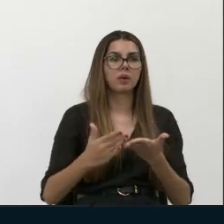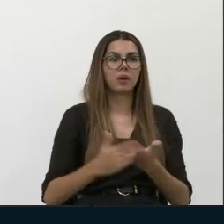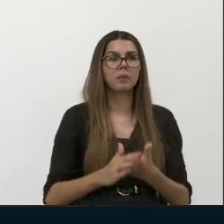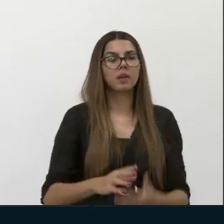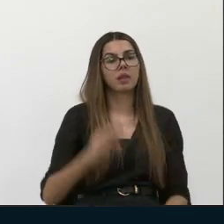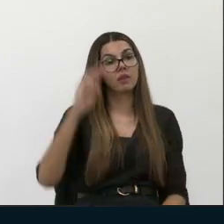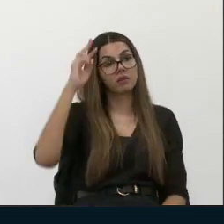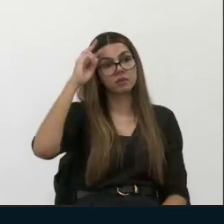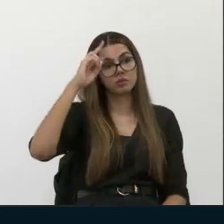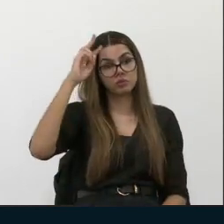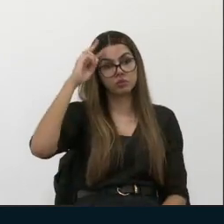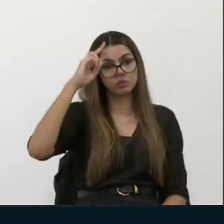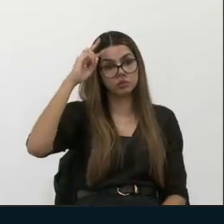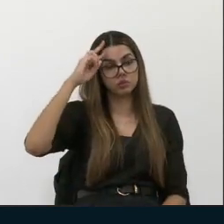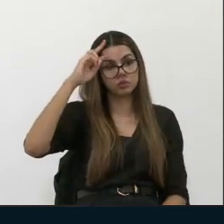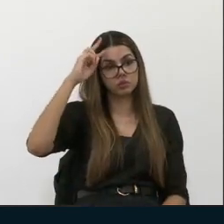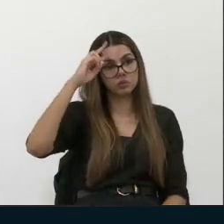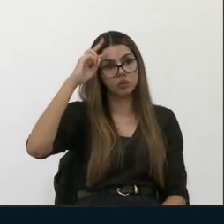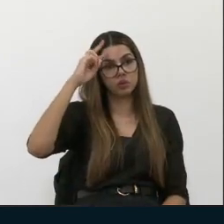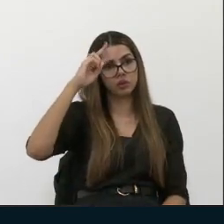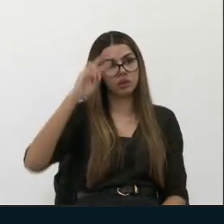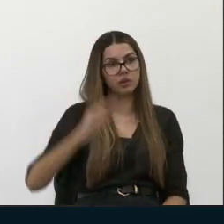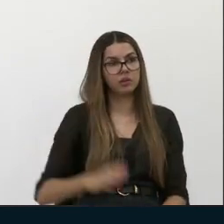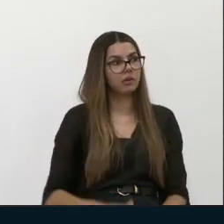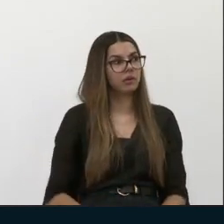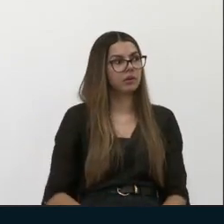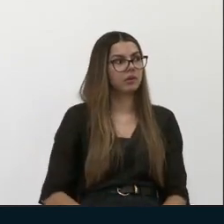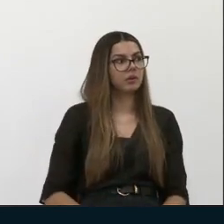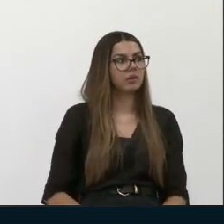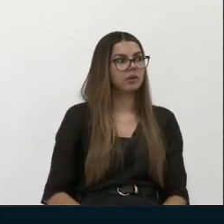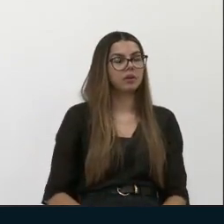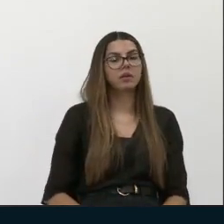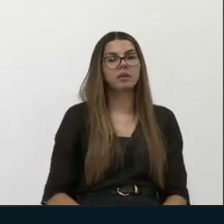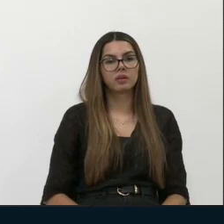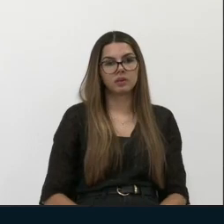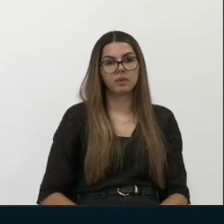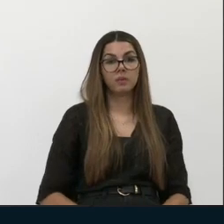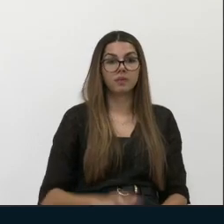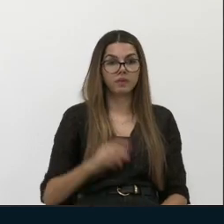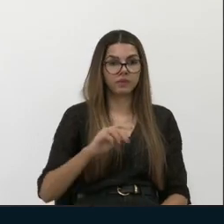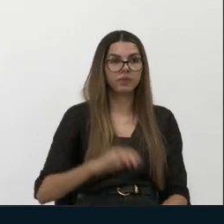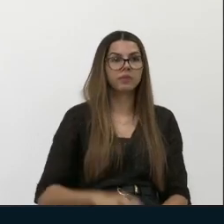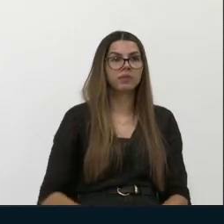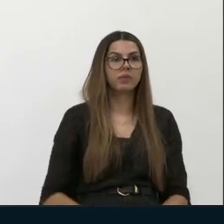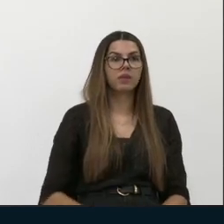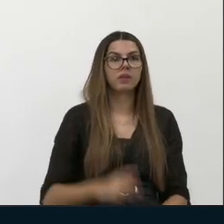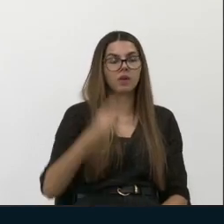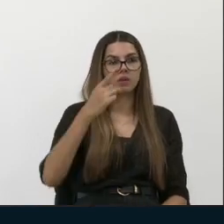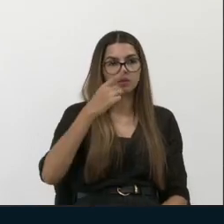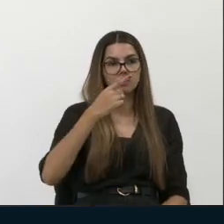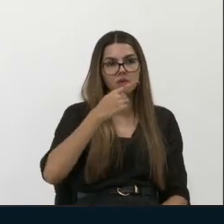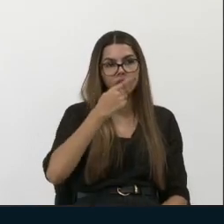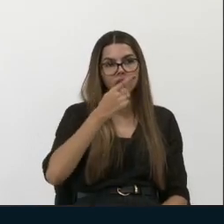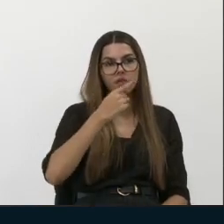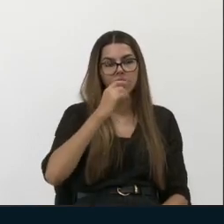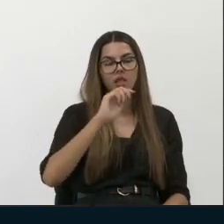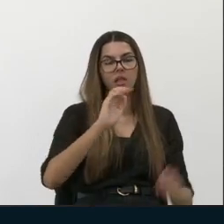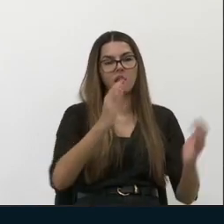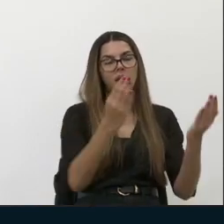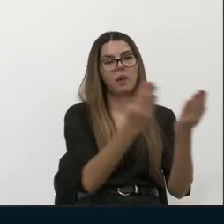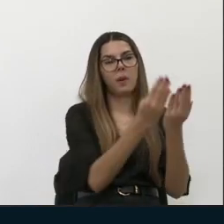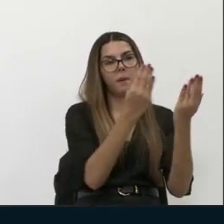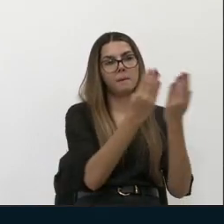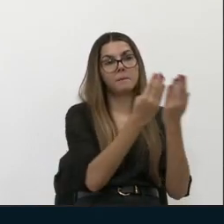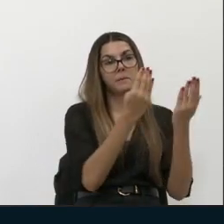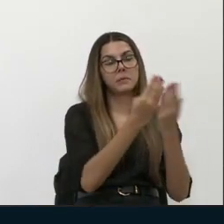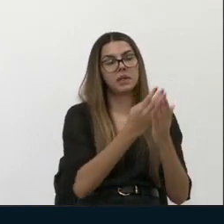historiadores aqui, né, falando de uma coisa, de outra, que sempre teve problema no Trevo de Bom Sucesso,